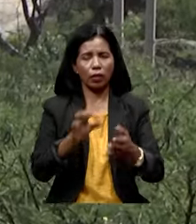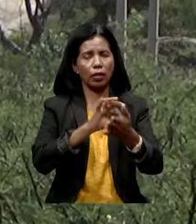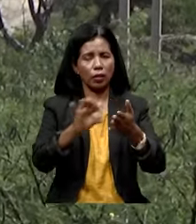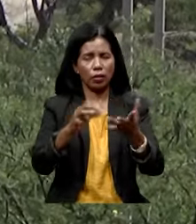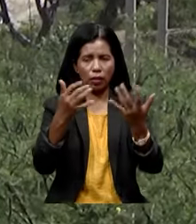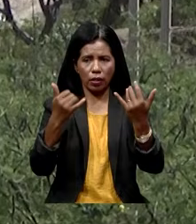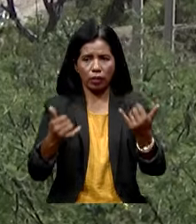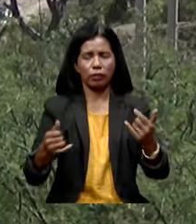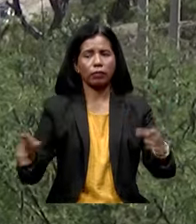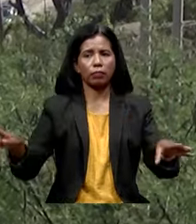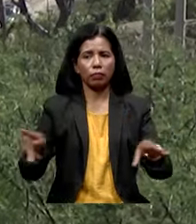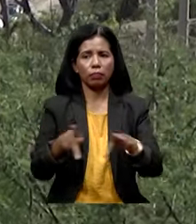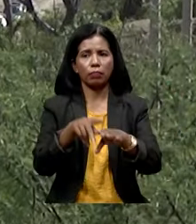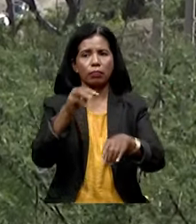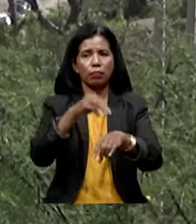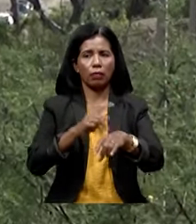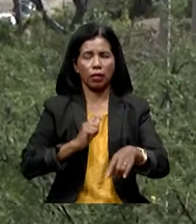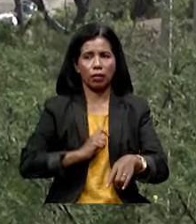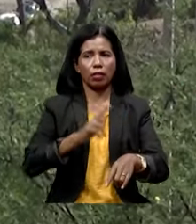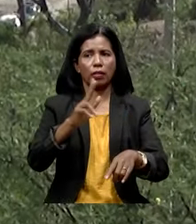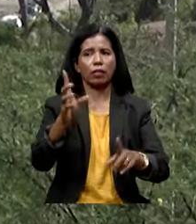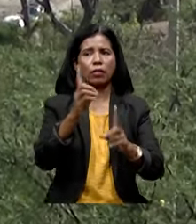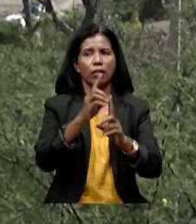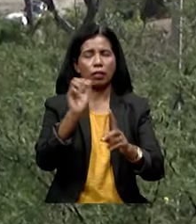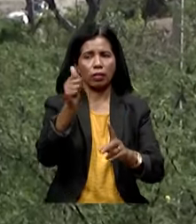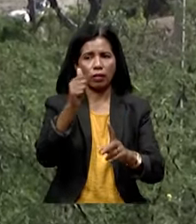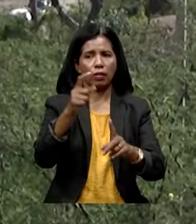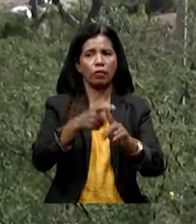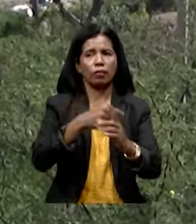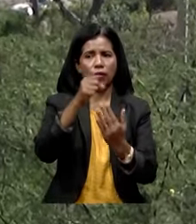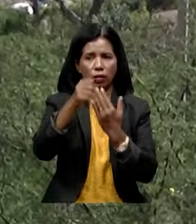registrado, ato participa missa e retacitolo e loron sanulo, fulan